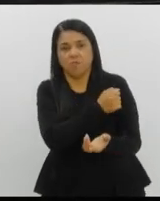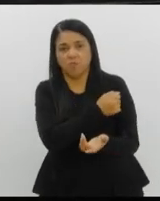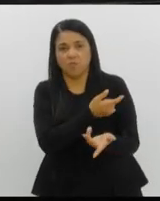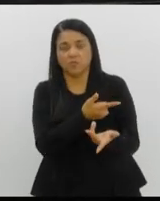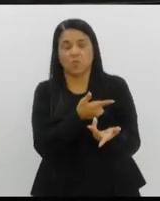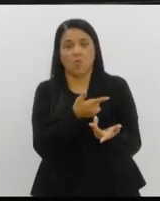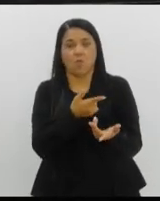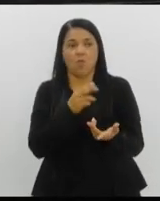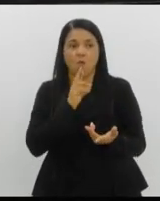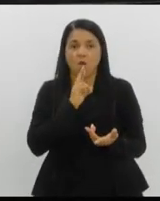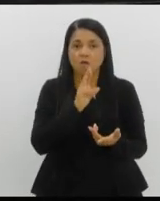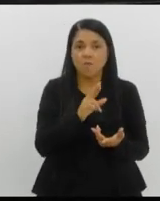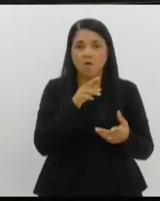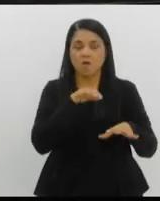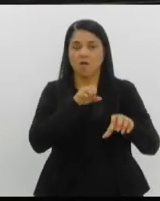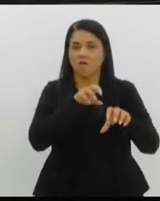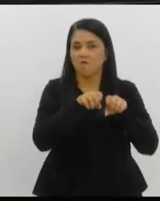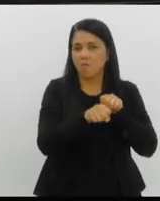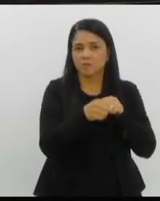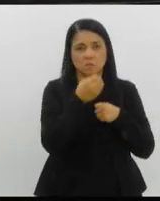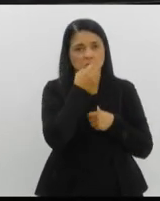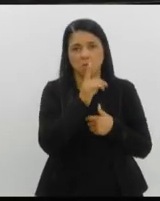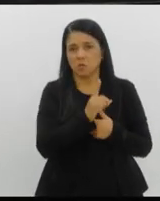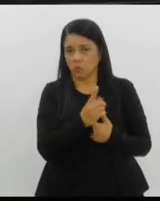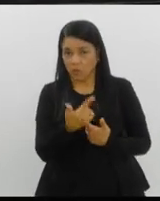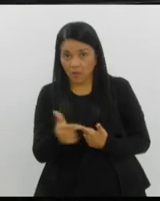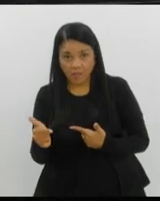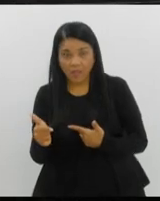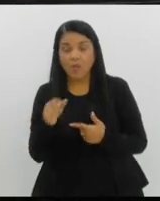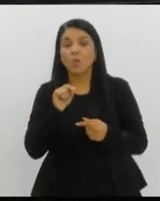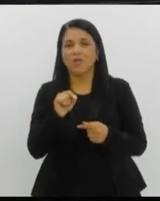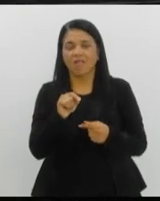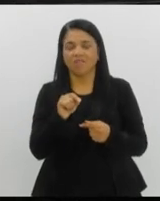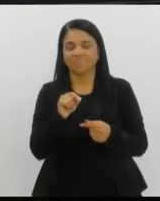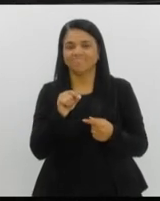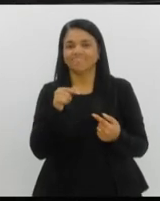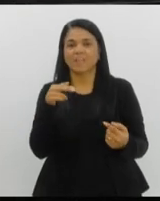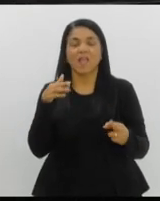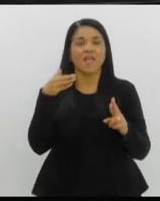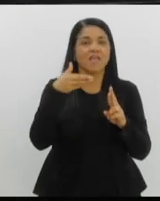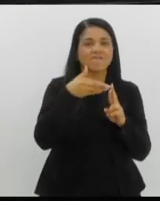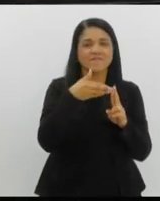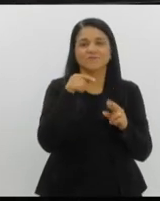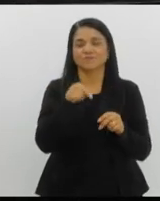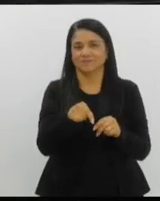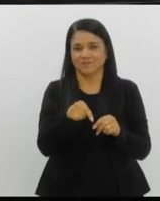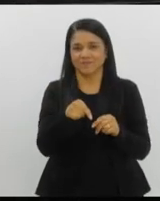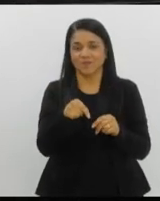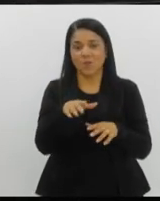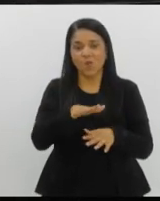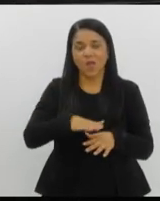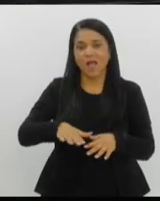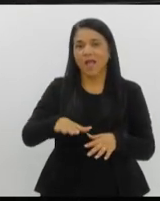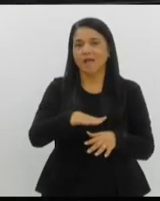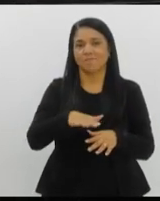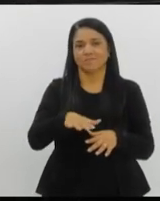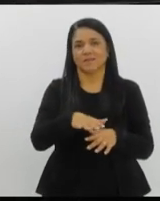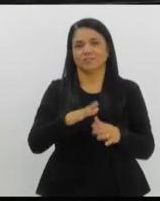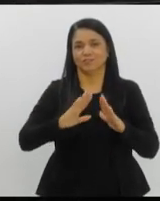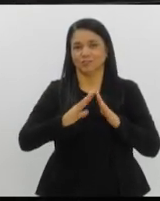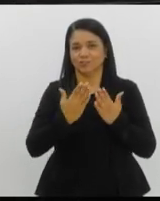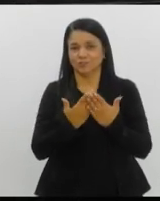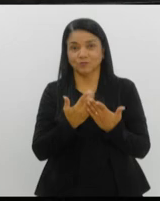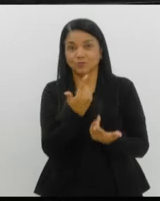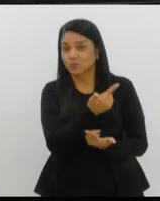resultados de formação de profissionais, tem a ver com a precarização daquele ambiente. Um ambiente que, por vezes, não tem nem o